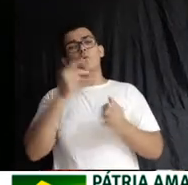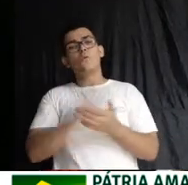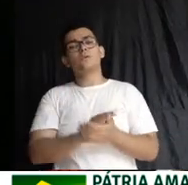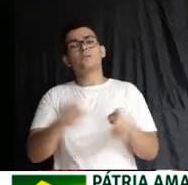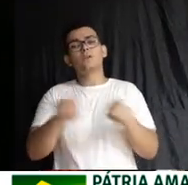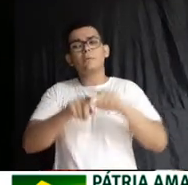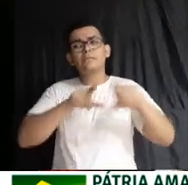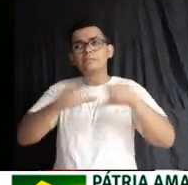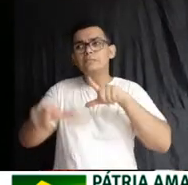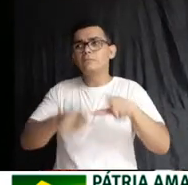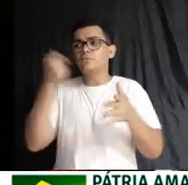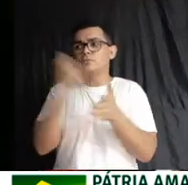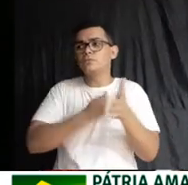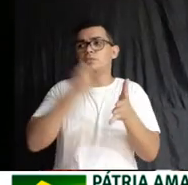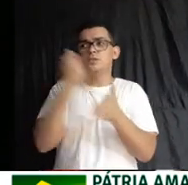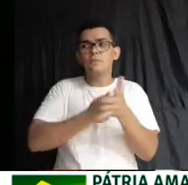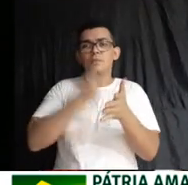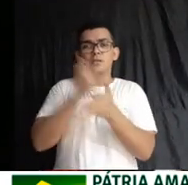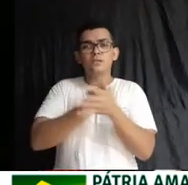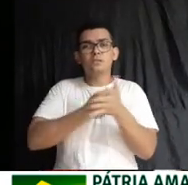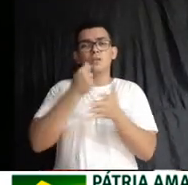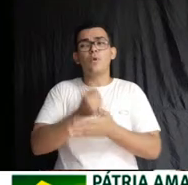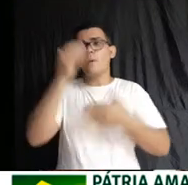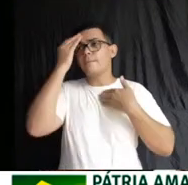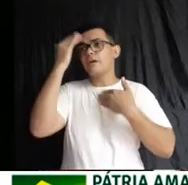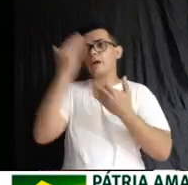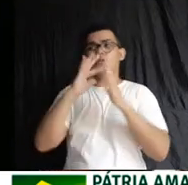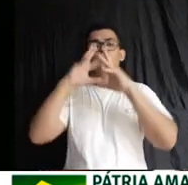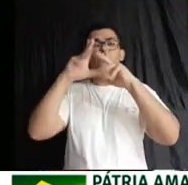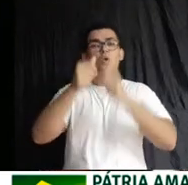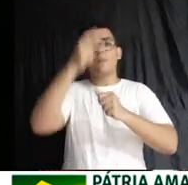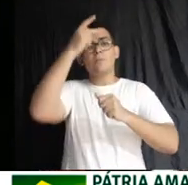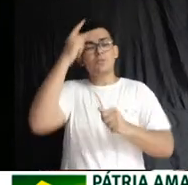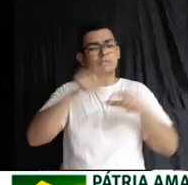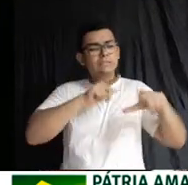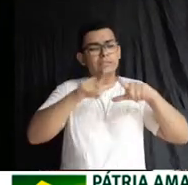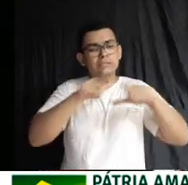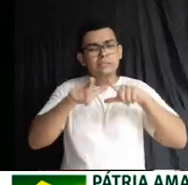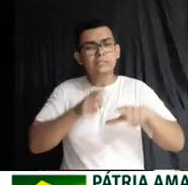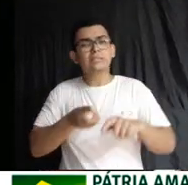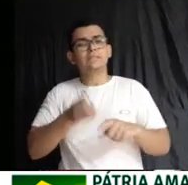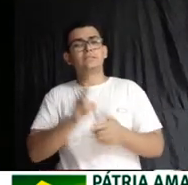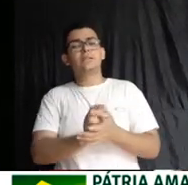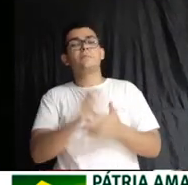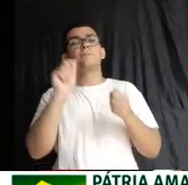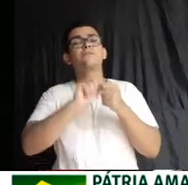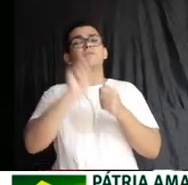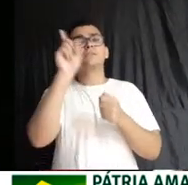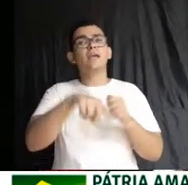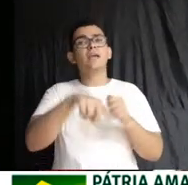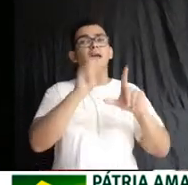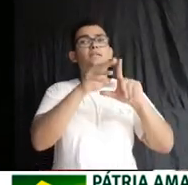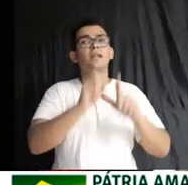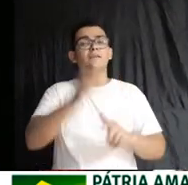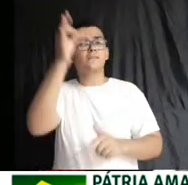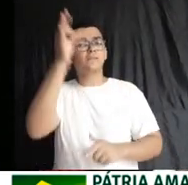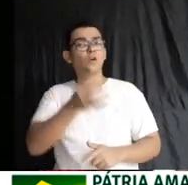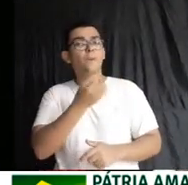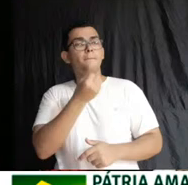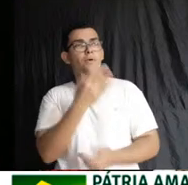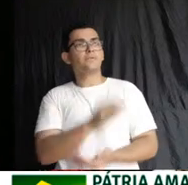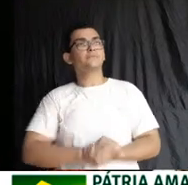trabalhando incansavelmente na produção. Obrigado, viu, os meninos? Estão na produção aí, trabalhando incansavelmente para fazer essa live da melhor maneira